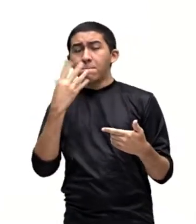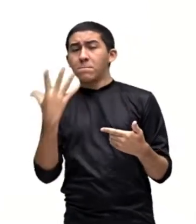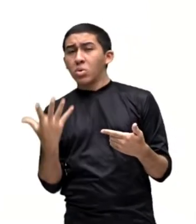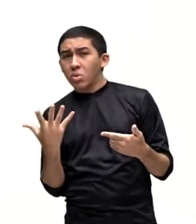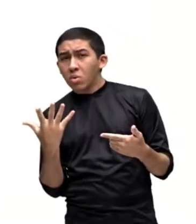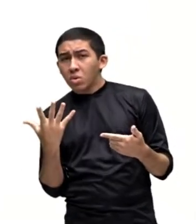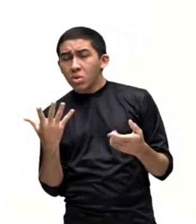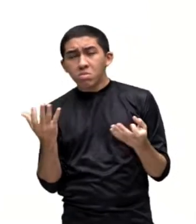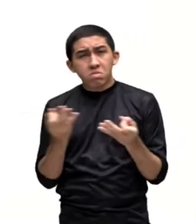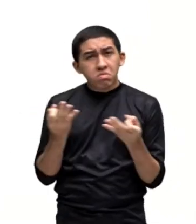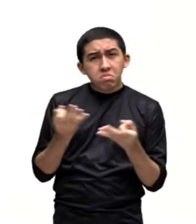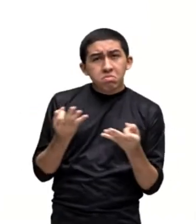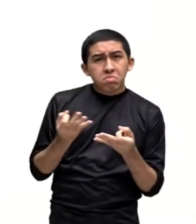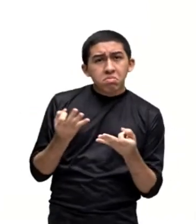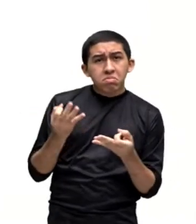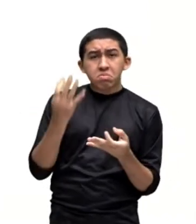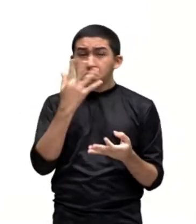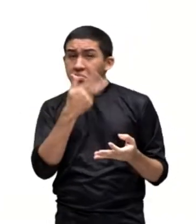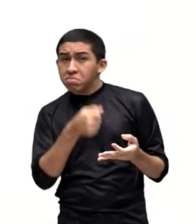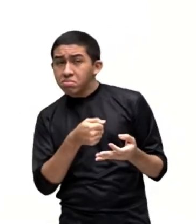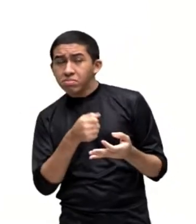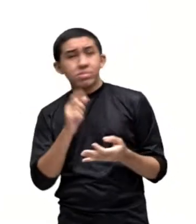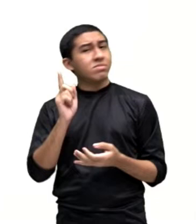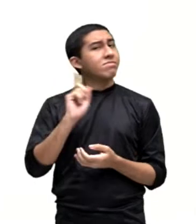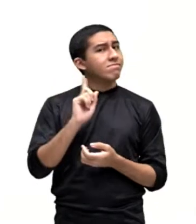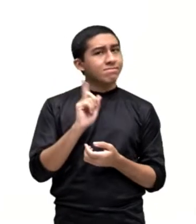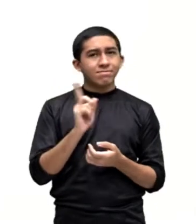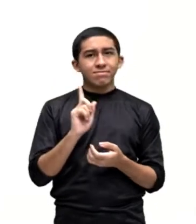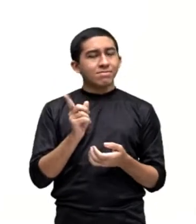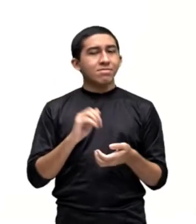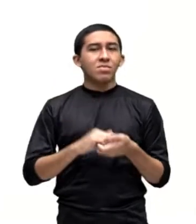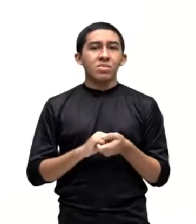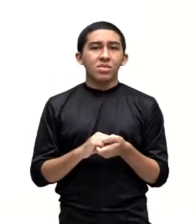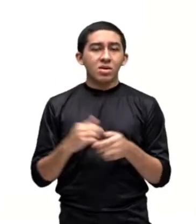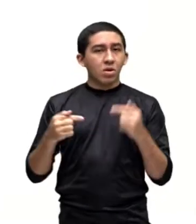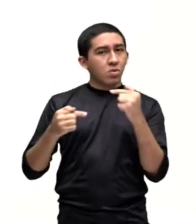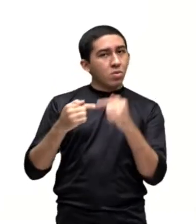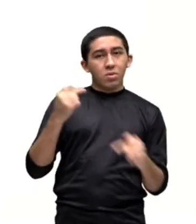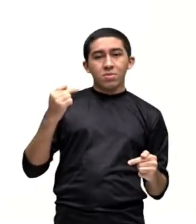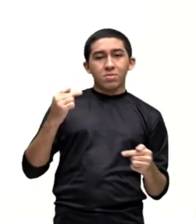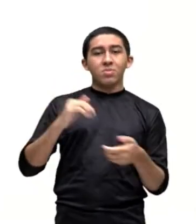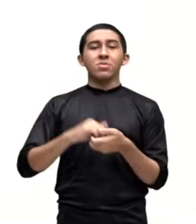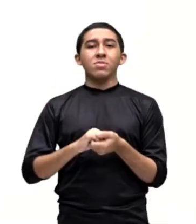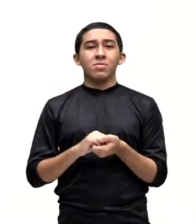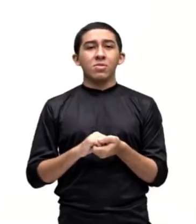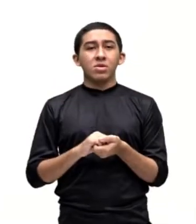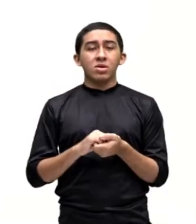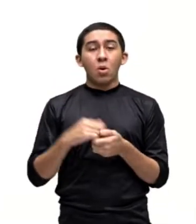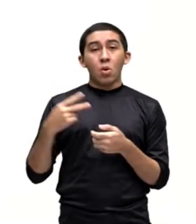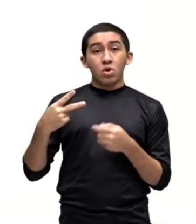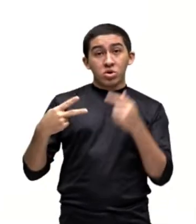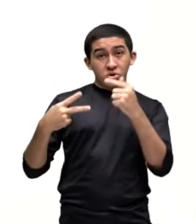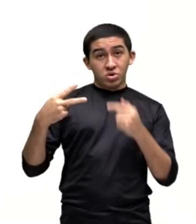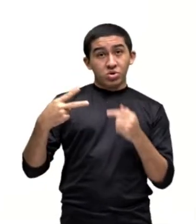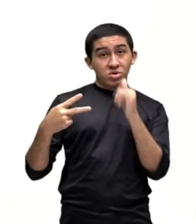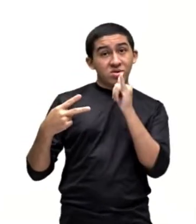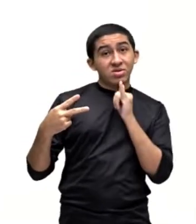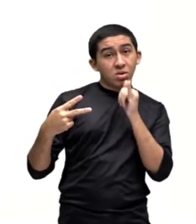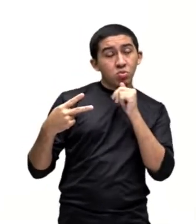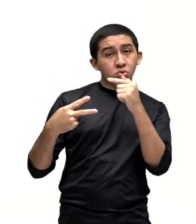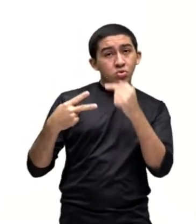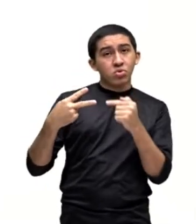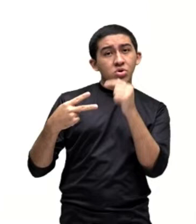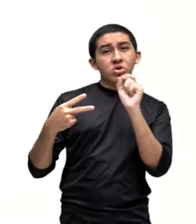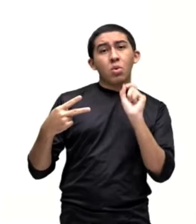bela? Provavelmente não também. Então, o que a gente pode notar entre nesses dois exemplos, nesses dois enunciados? É